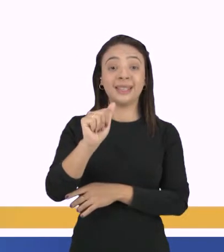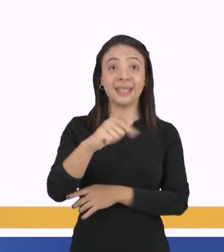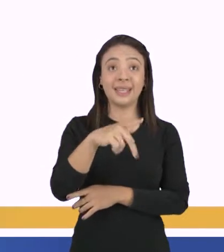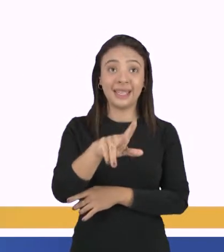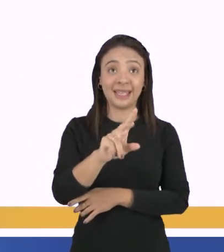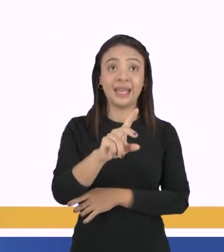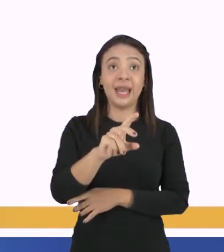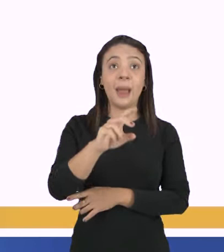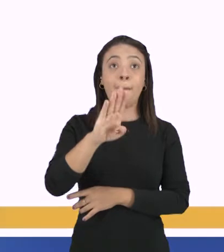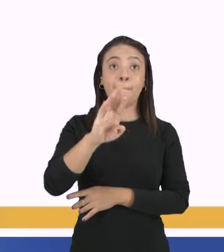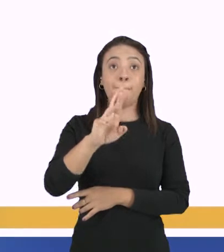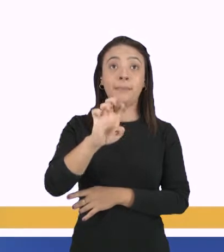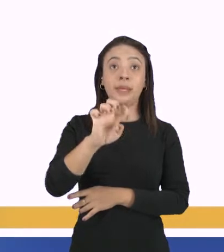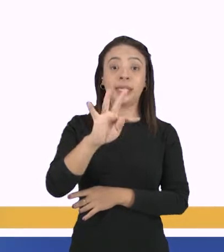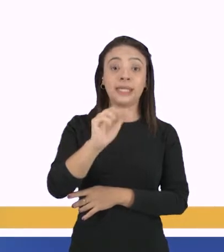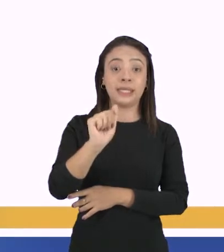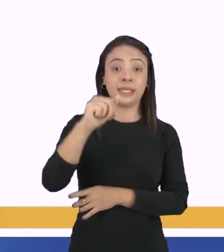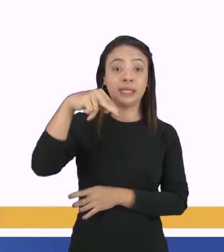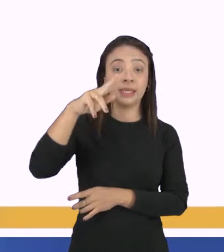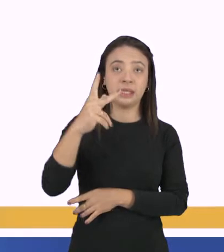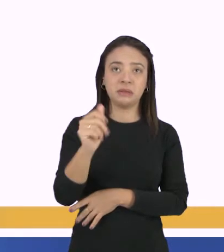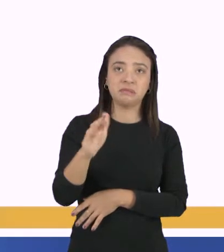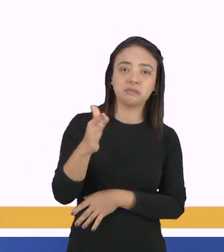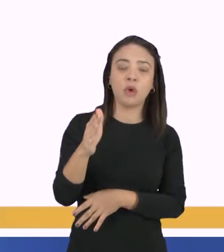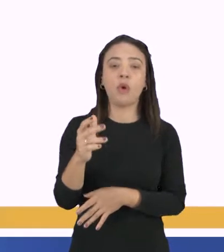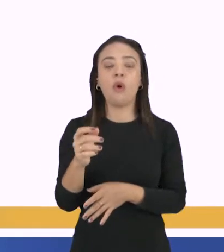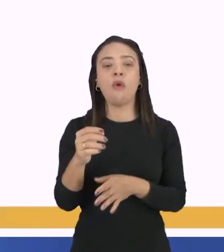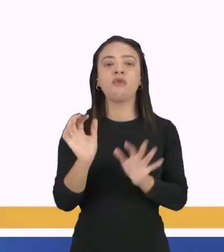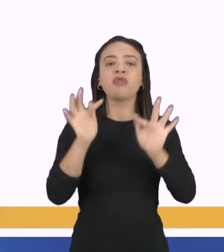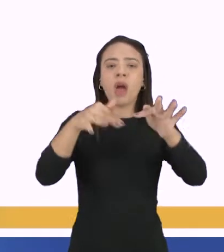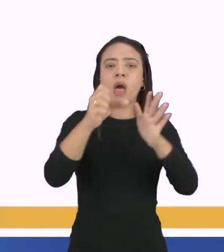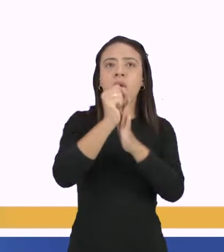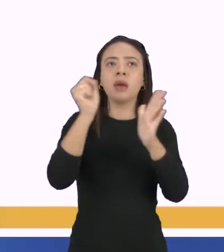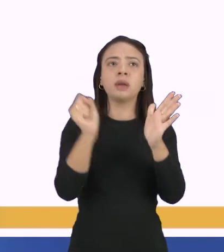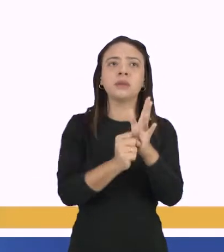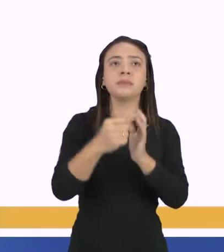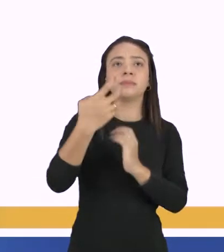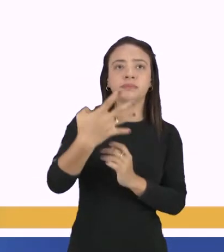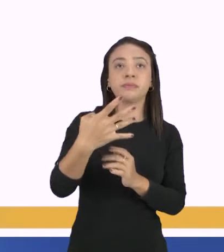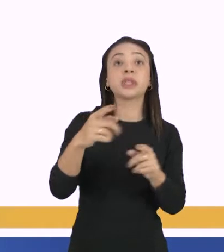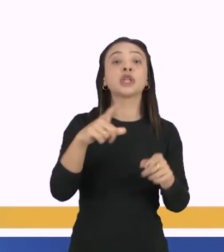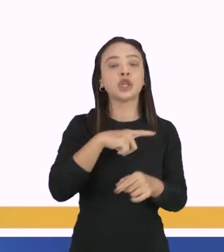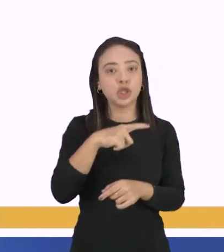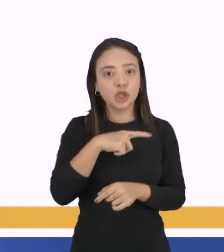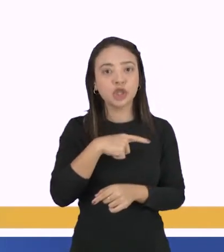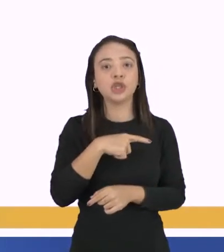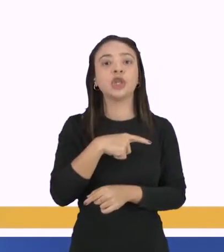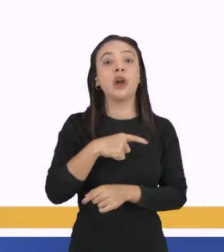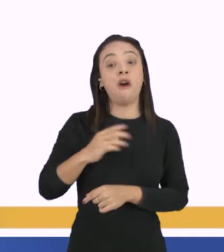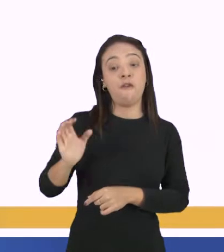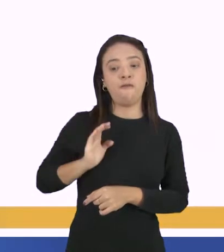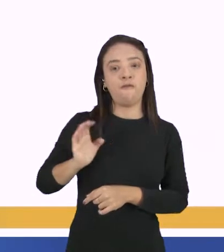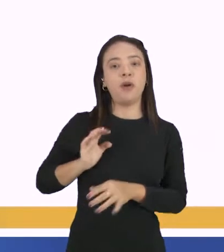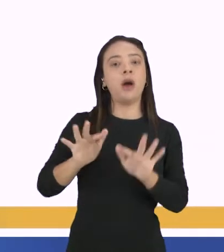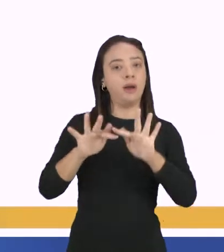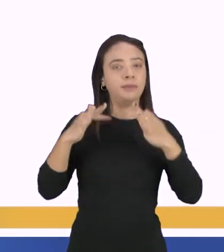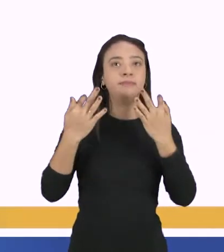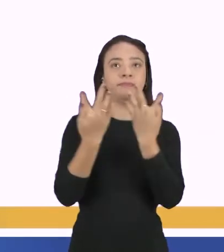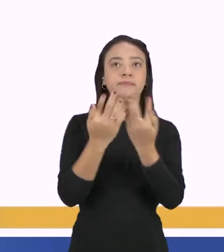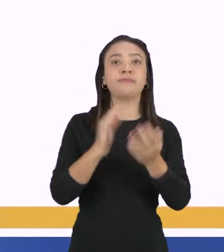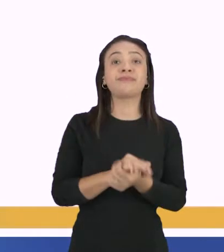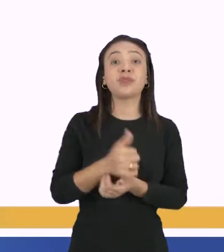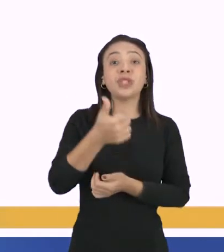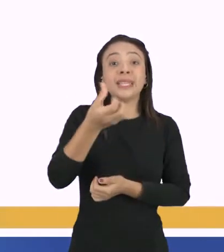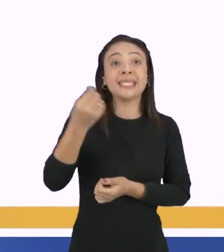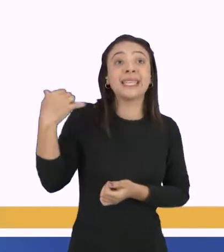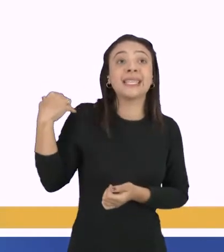Grã-Bretanha, mais ou menos no final do século IV, e era filho de pais endinheirados. Aos 16 anos, foi sequestrado